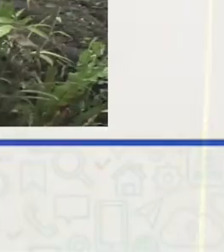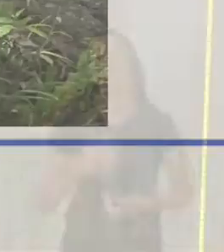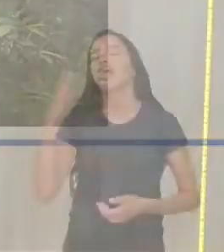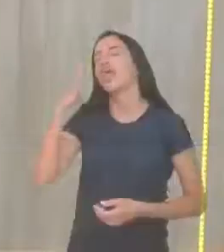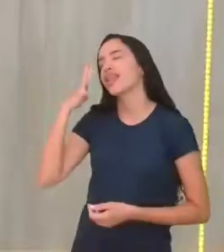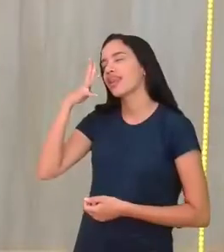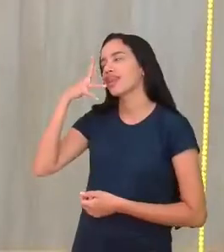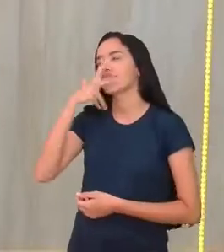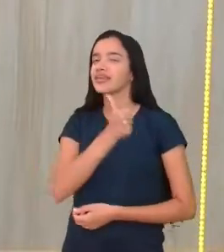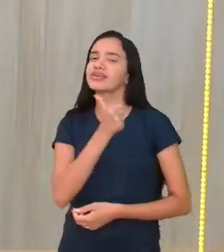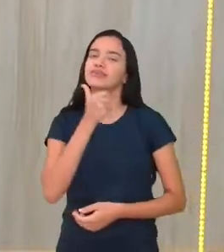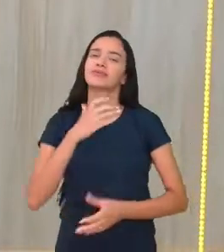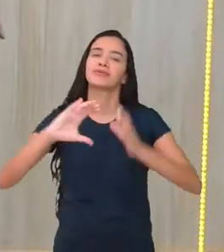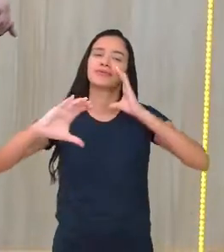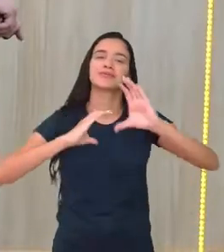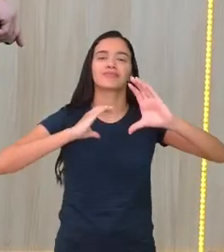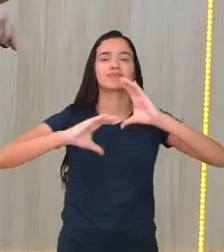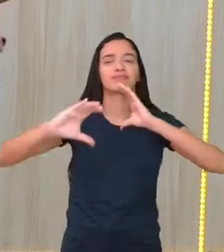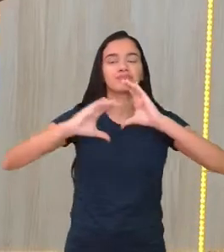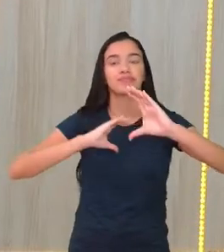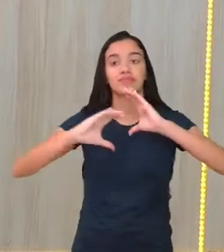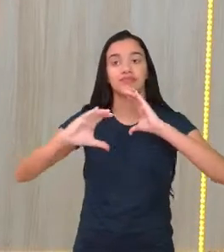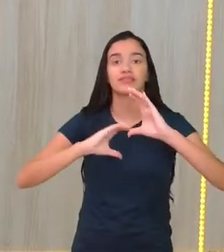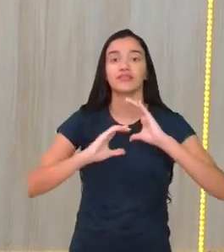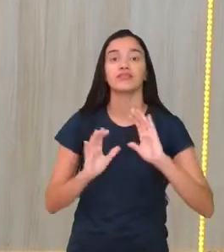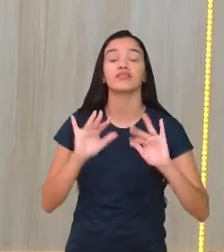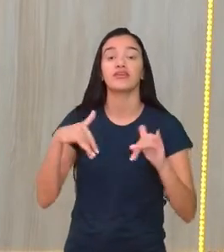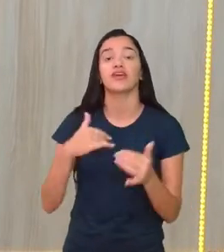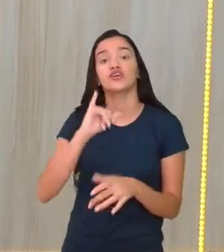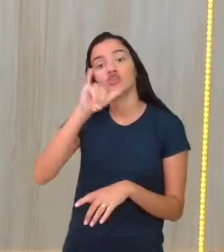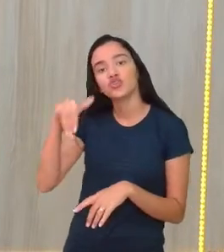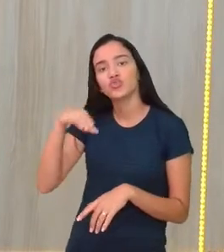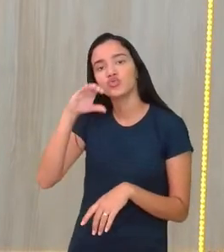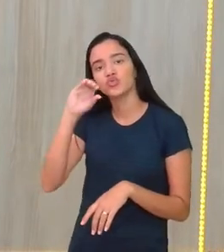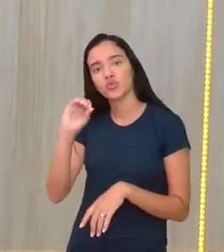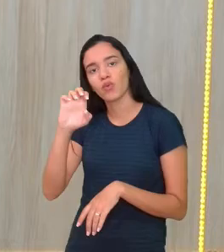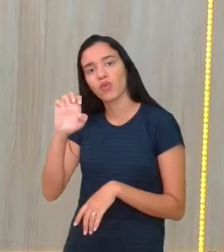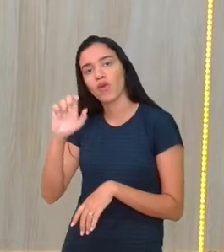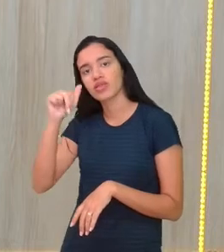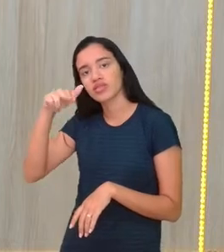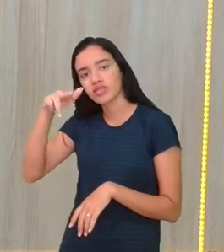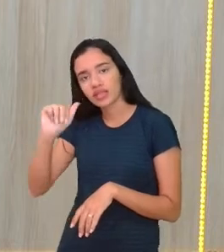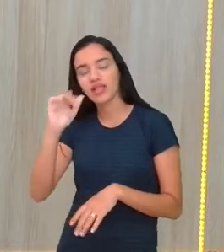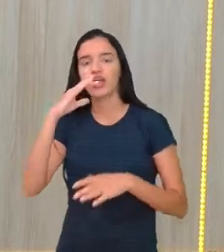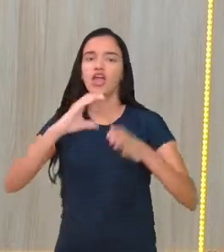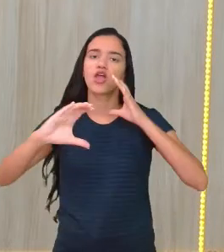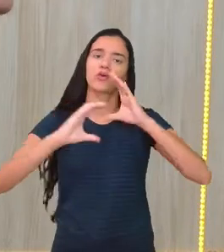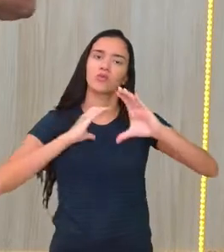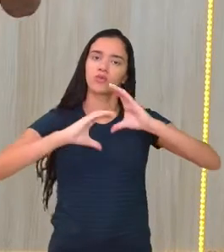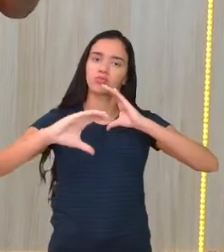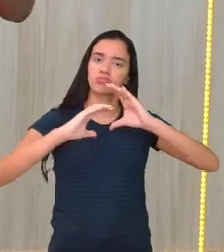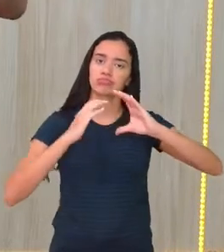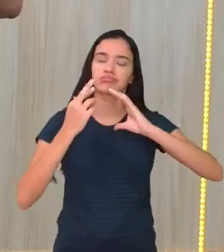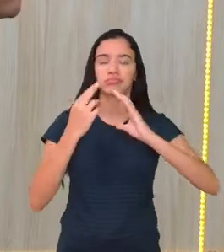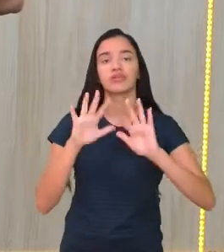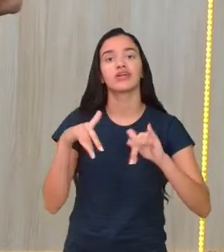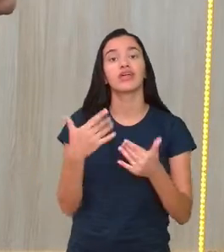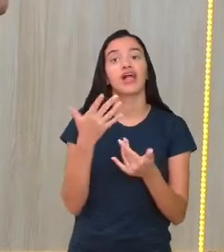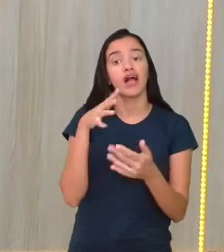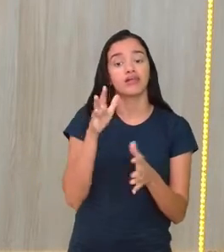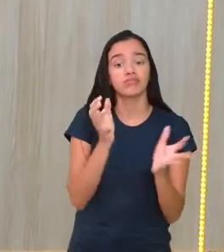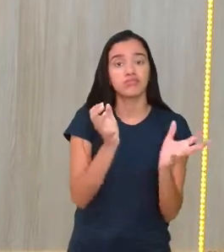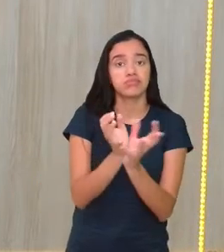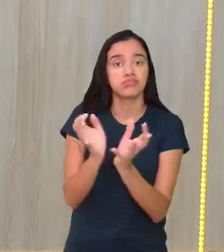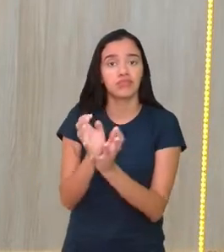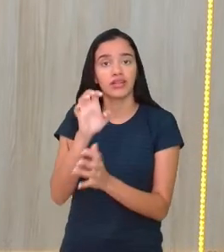Lindo, né? O canto essa é de Joana Ticuna, né? Esse é um canto sagrado, né? Dessa etnia aí,